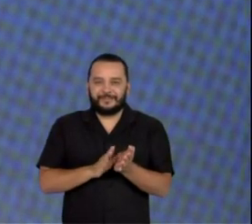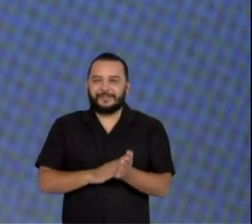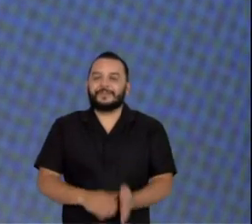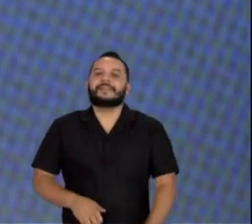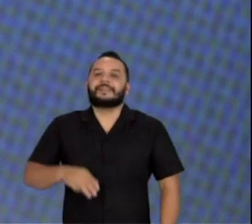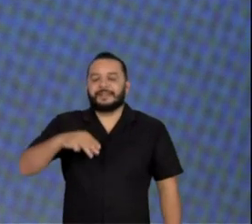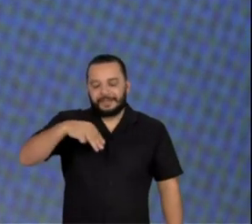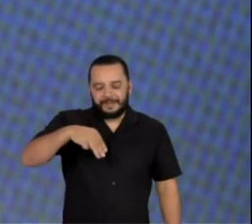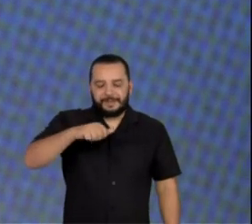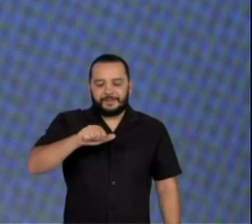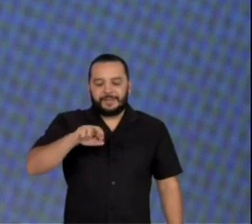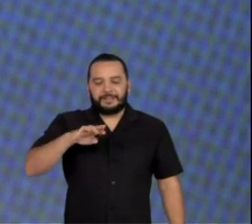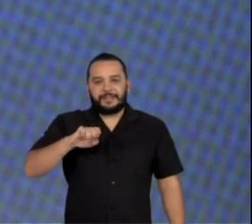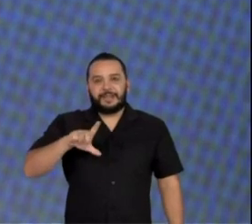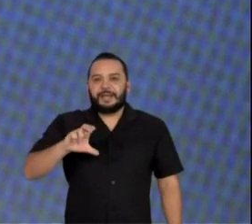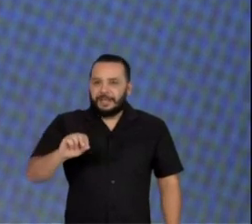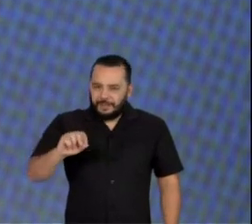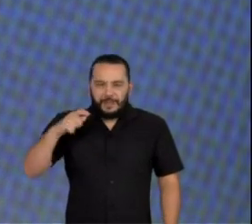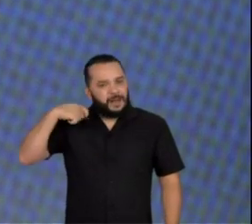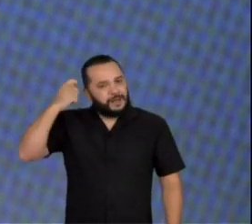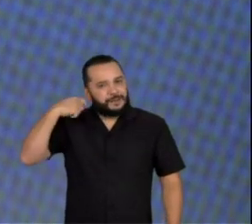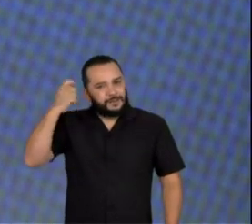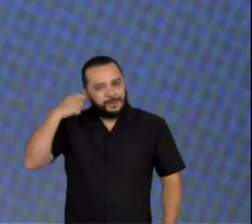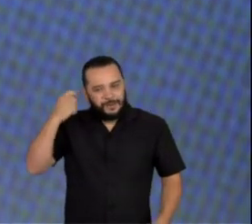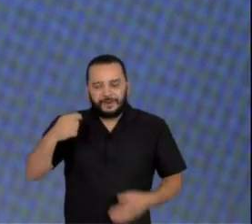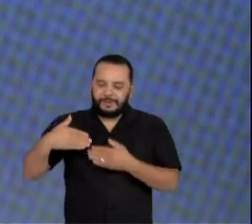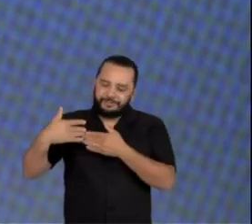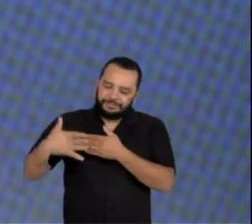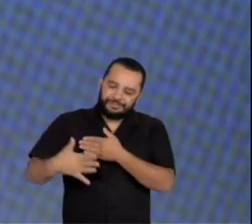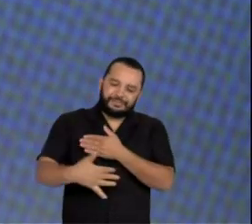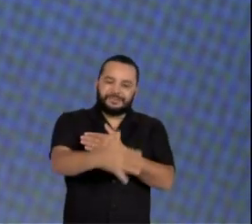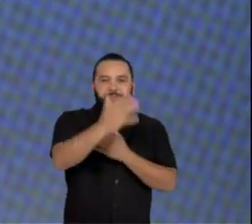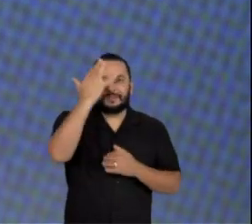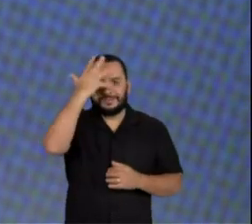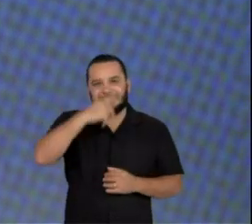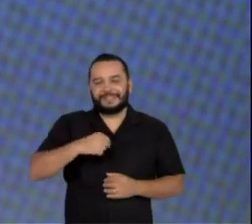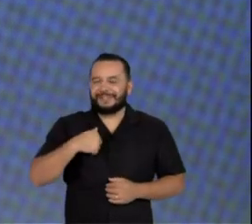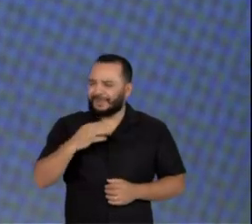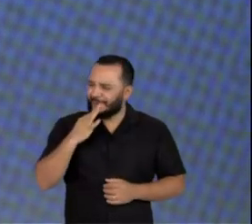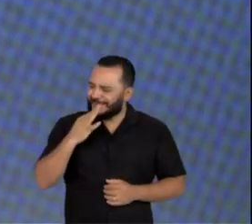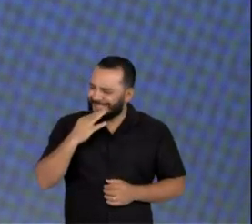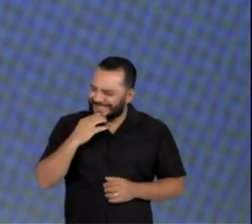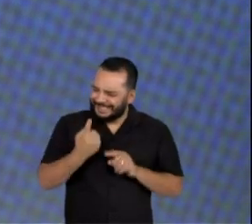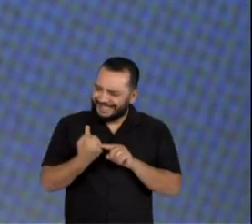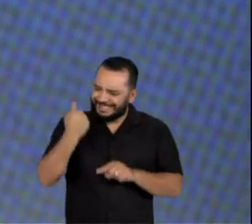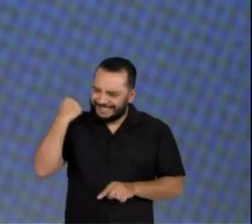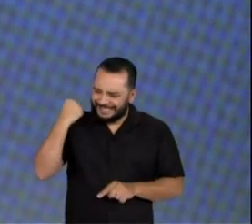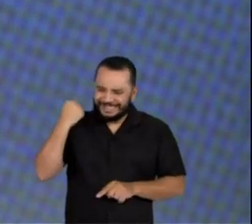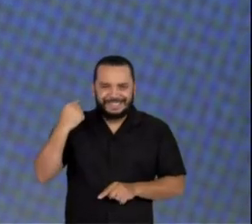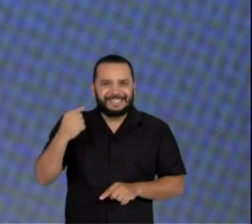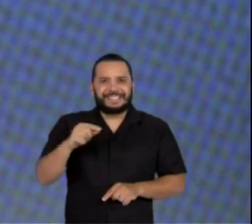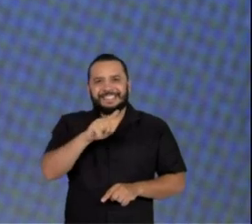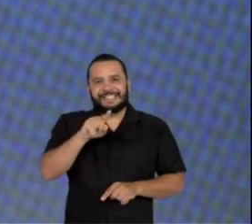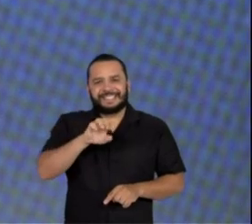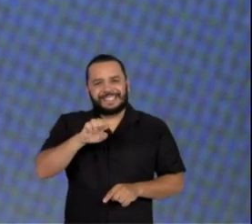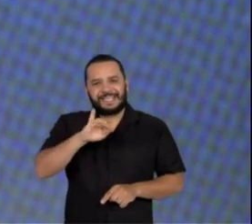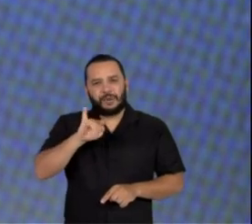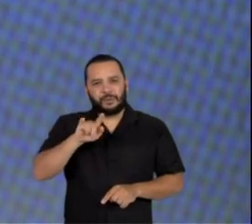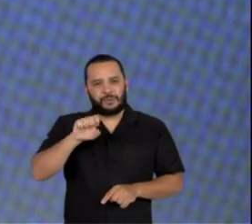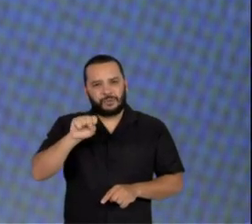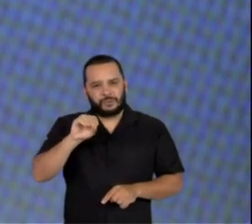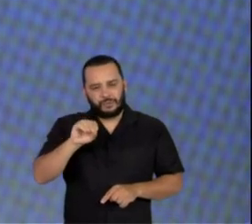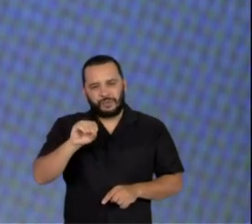Marcelo é um ator que está fazendo uma carreira muito bonita, né? Eu acho que nós nos conhecemos, se não me engano, no Zé Celso,